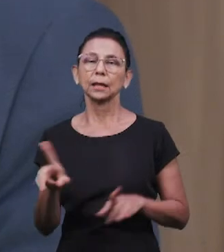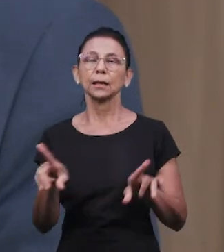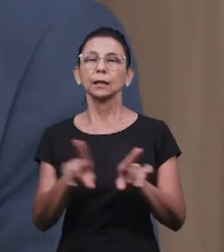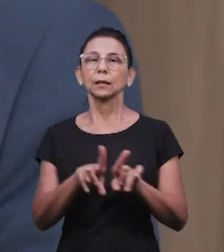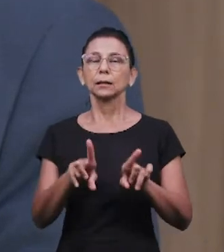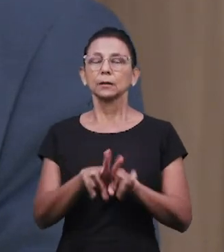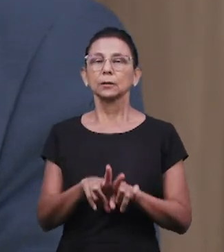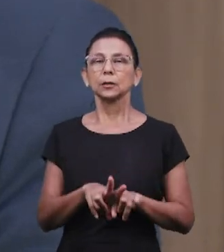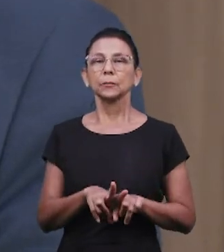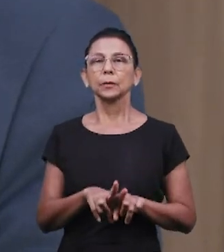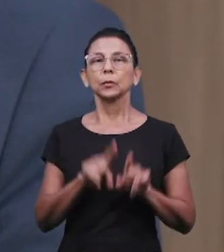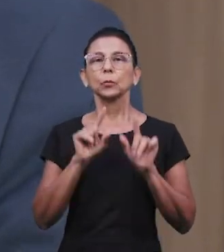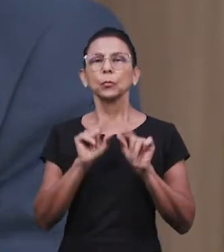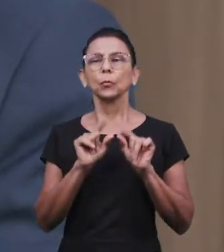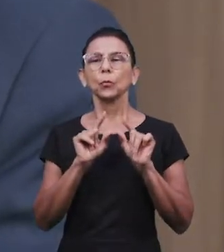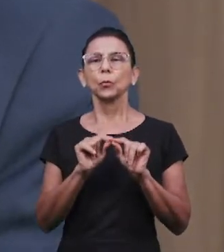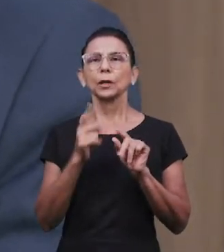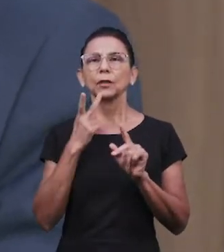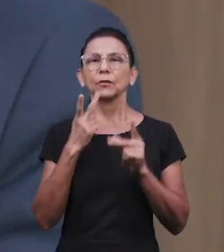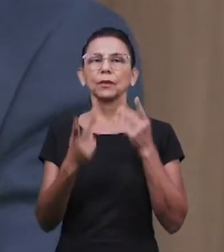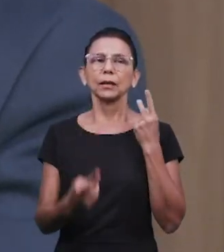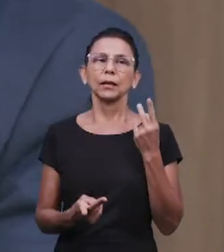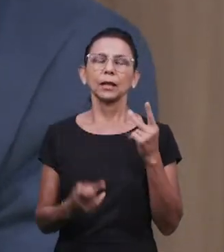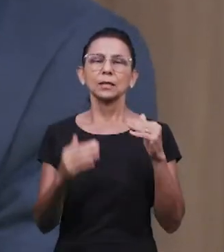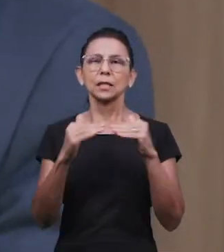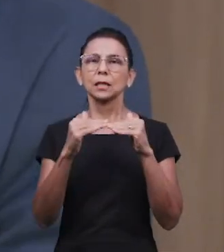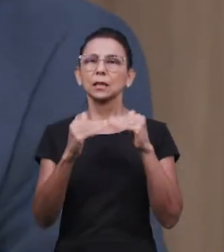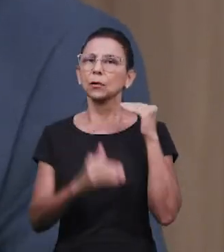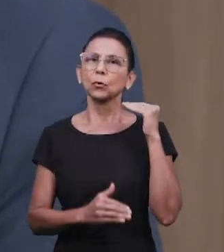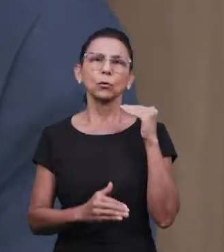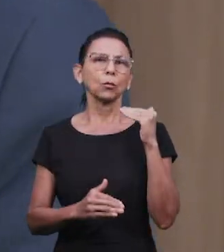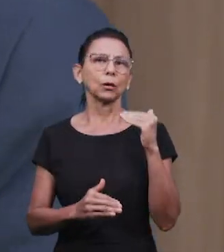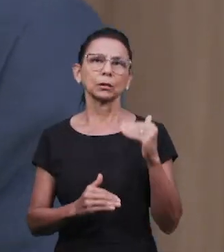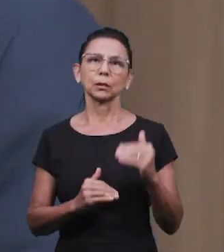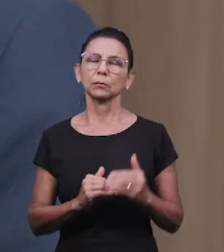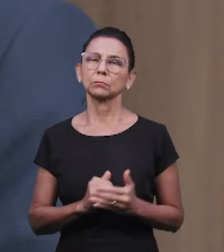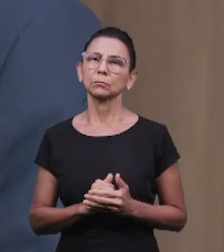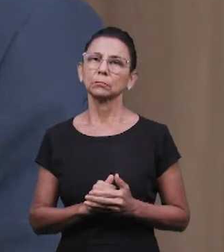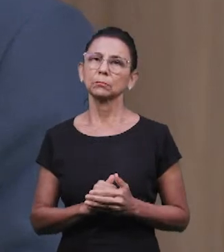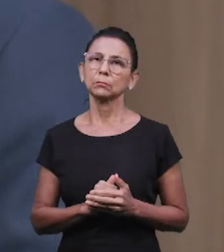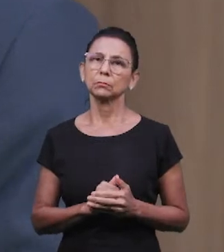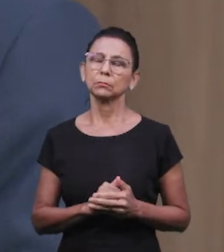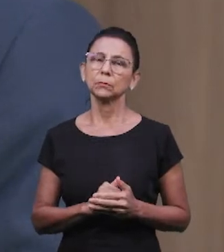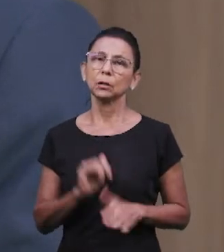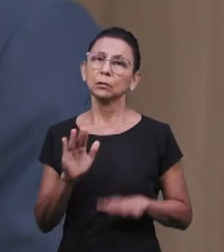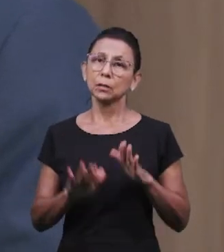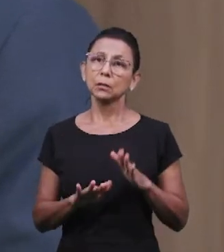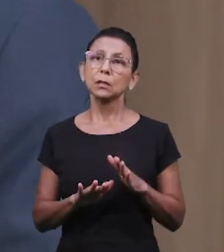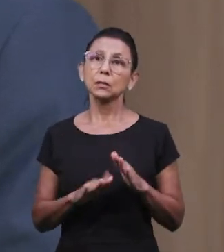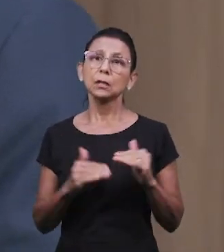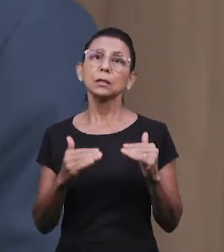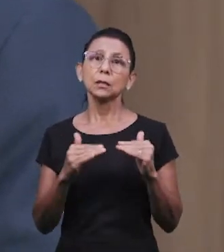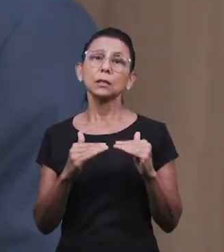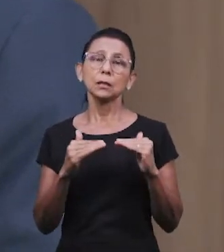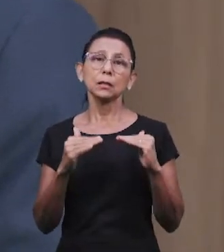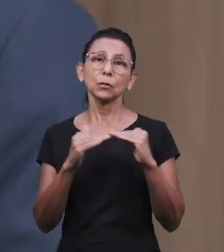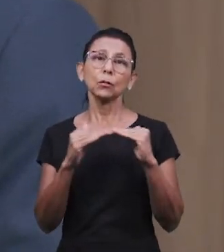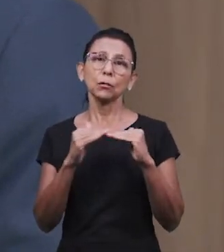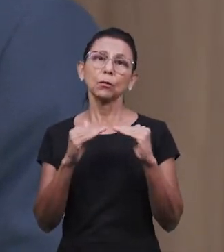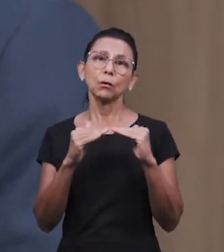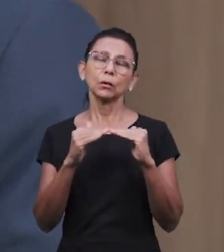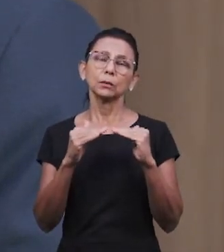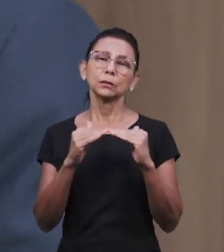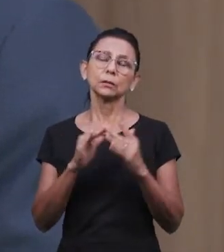confrontação de pergunta, ele não concordando com aquilo, ou ele está querendo confrontar mesmo, para que a questão do diálogo